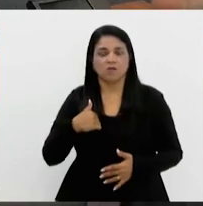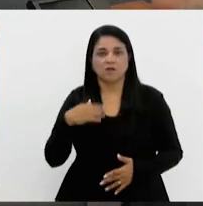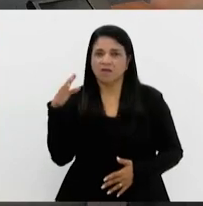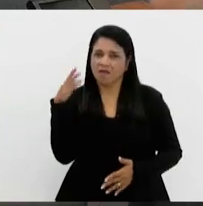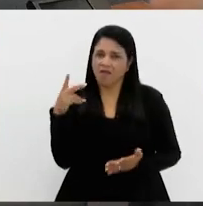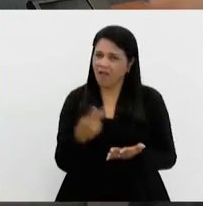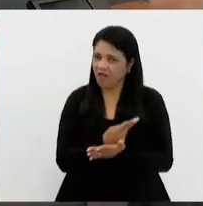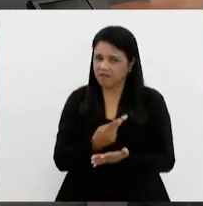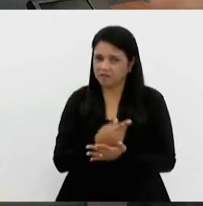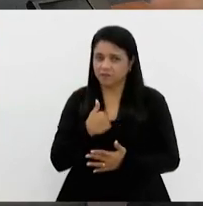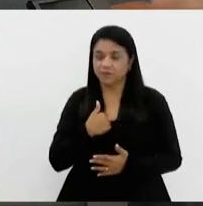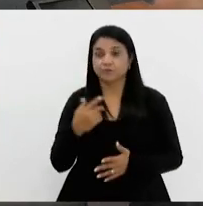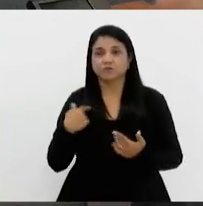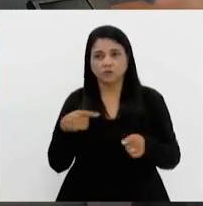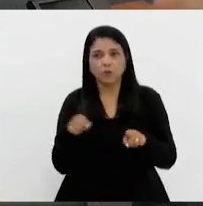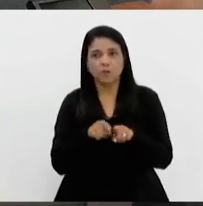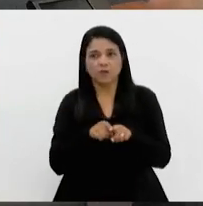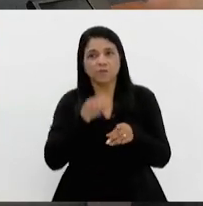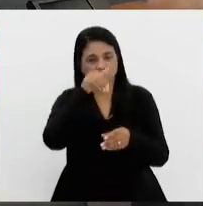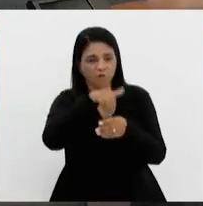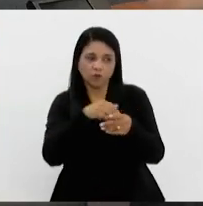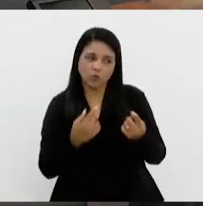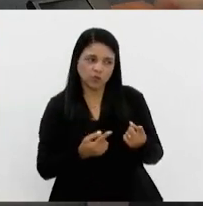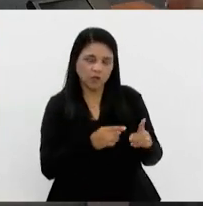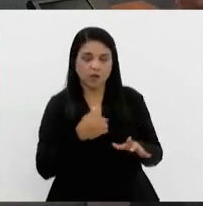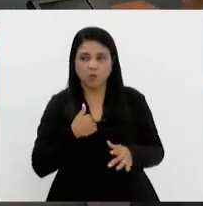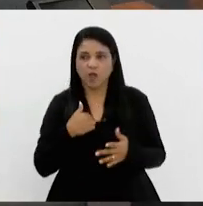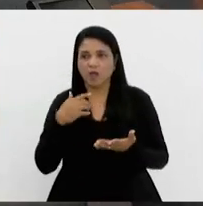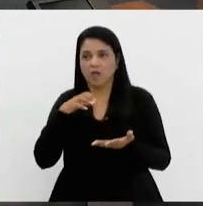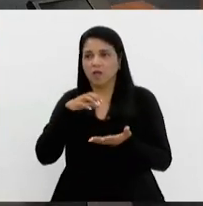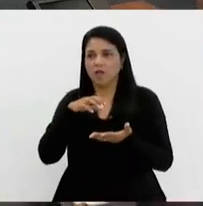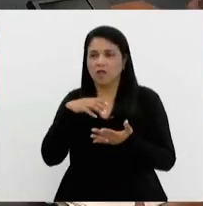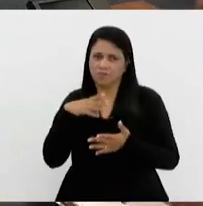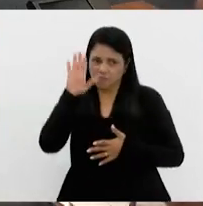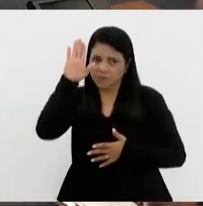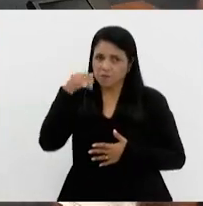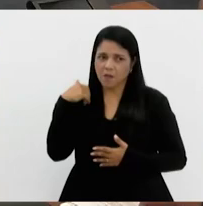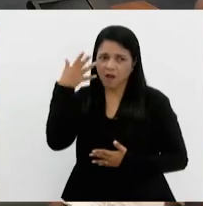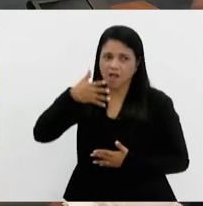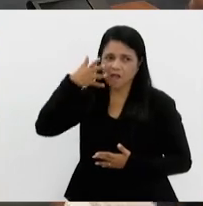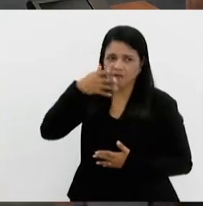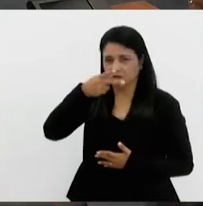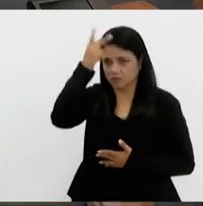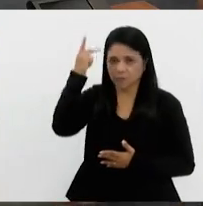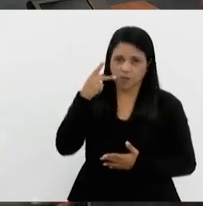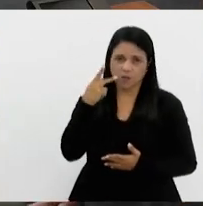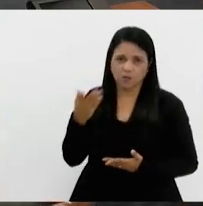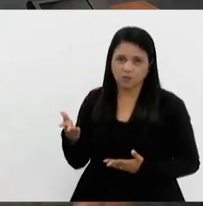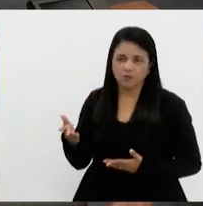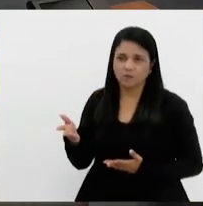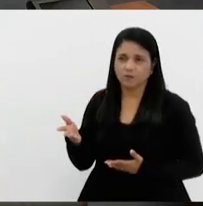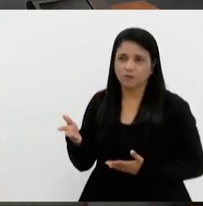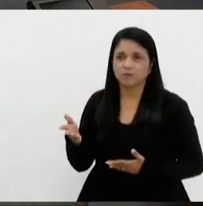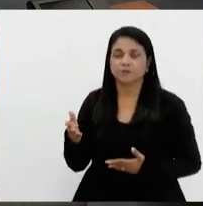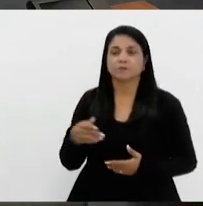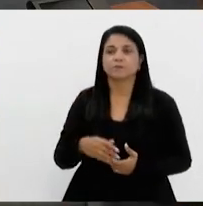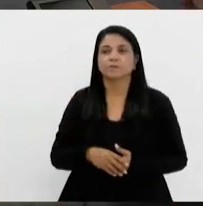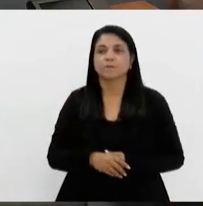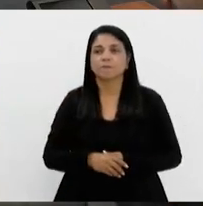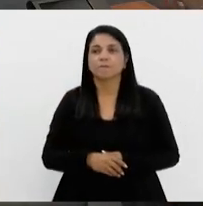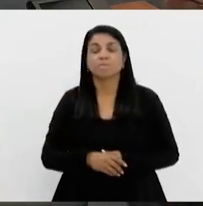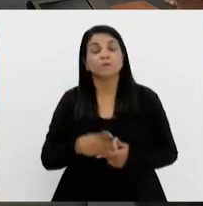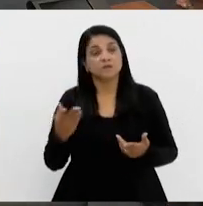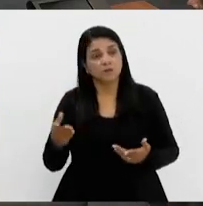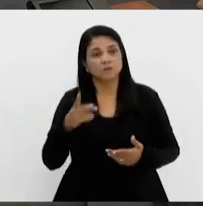Só para registrar meu voto contrário também, faço das palavras aqui. Só fazer aqui uma parte. Meu voto. Deputado Amorim me dá uma parte para o deputado Luiz Paulo. Deputado